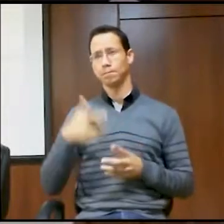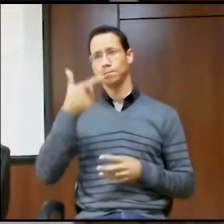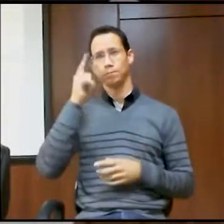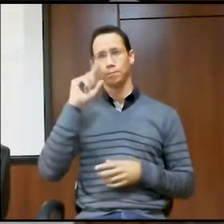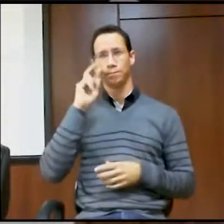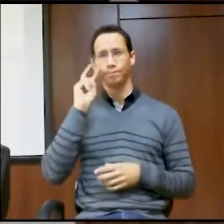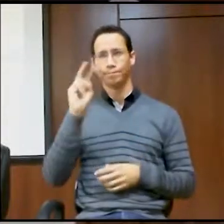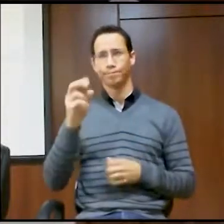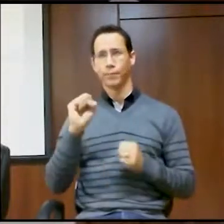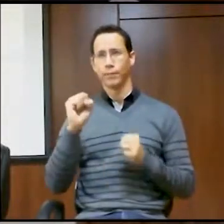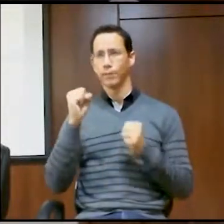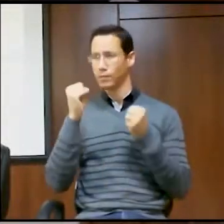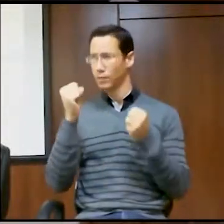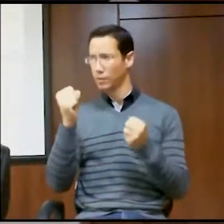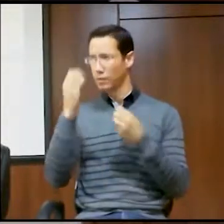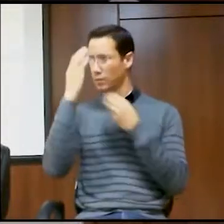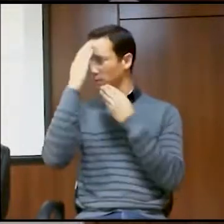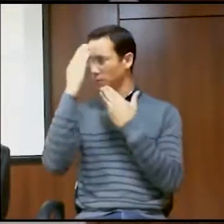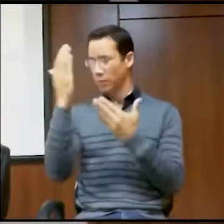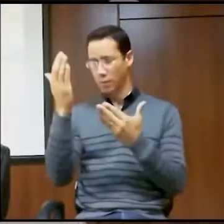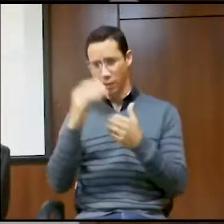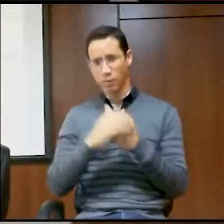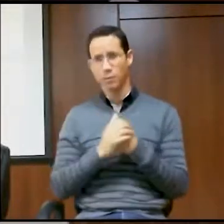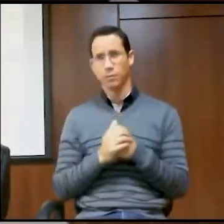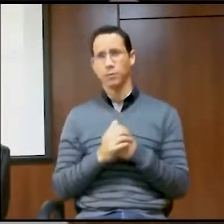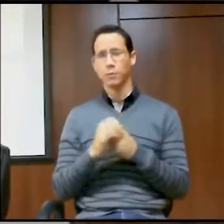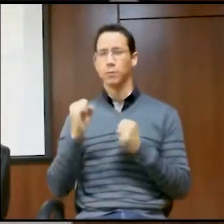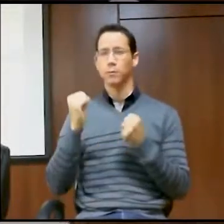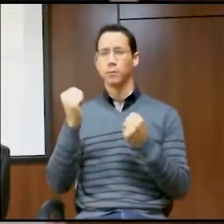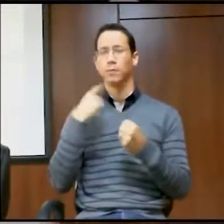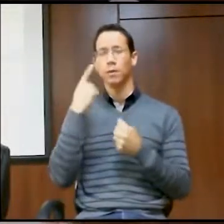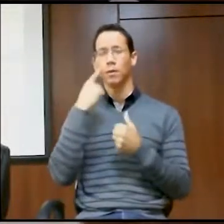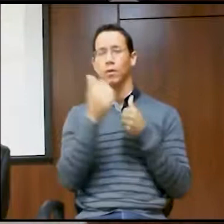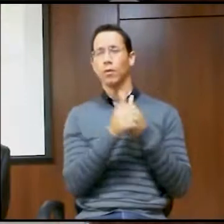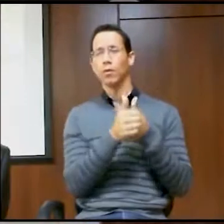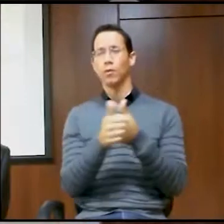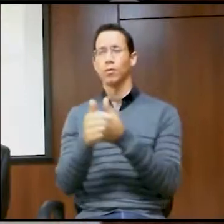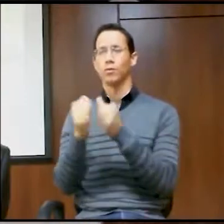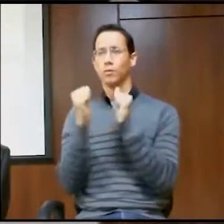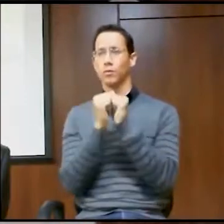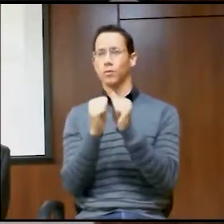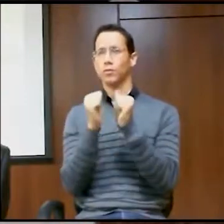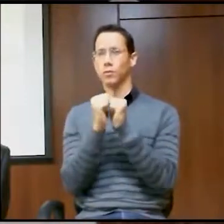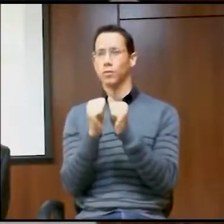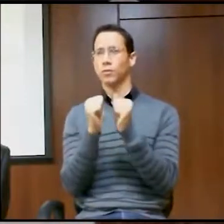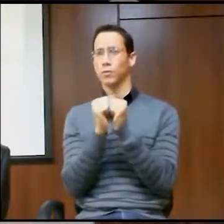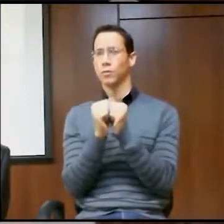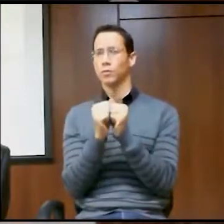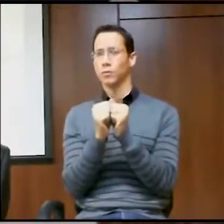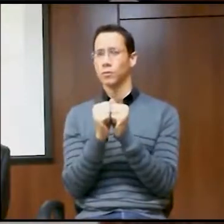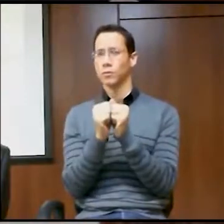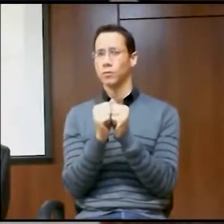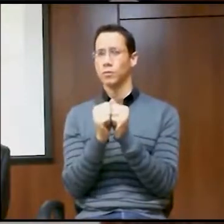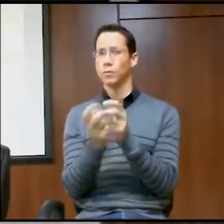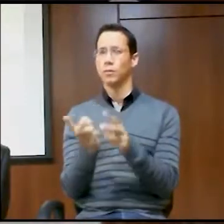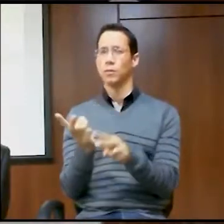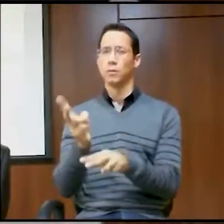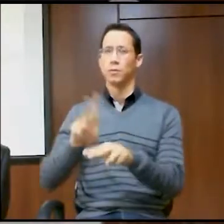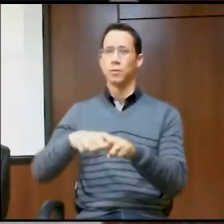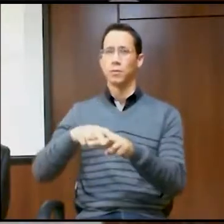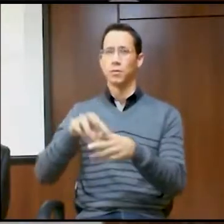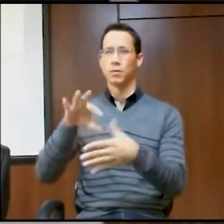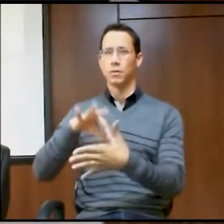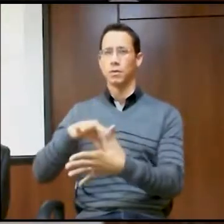acompanhou a Defensoria, obrigado pessoal da Defensoria, né? Ontem acompanhou conosco, né, toda a situação, né, da prisão, né, das